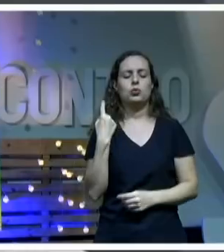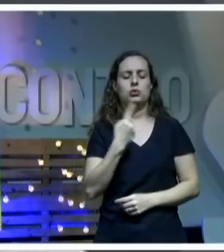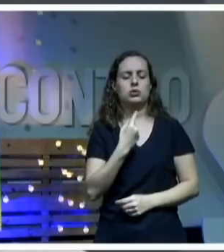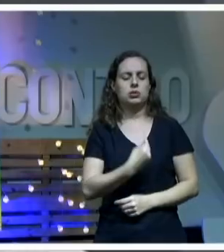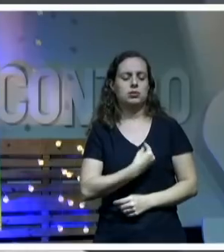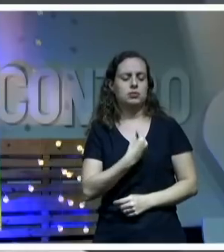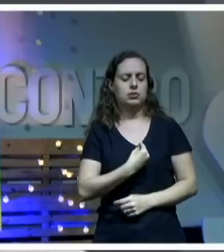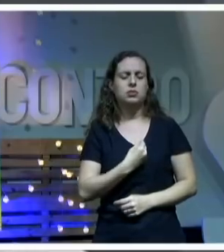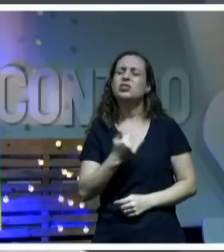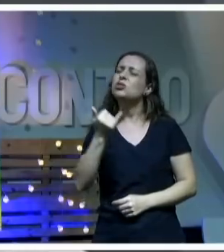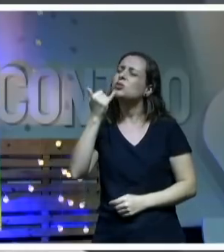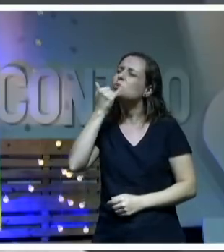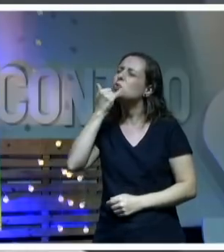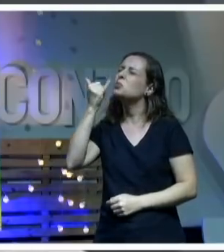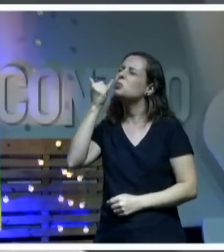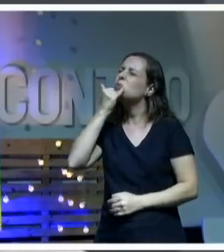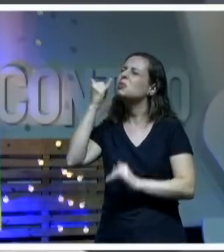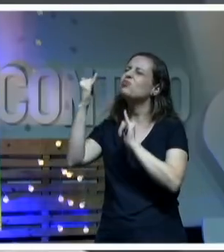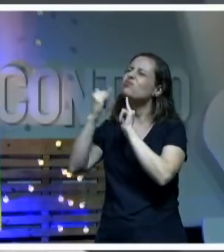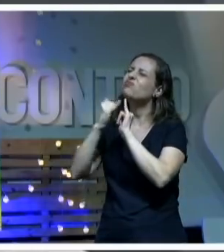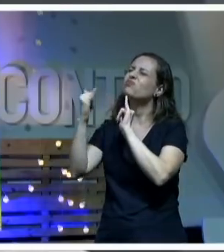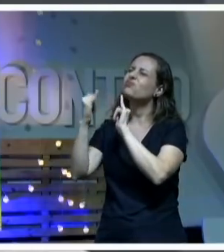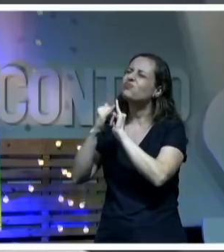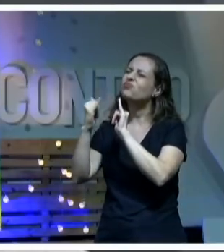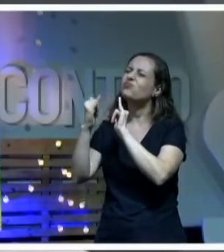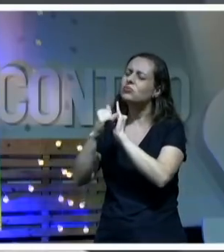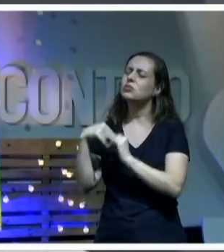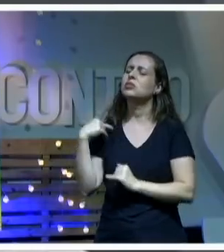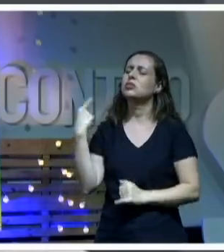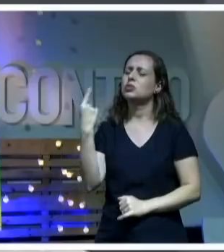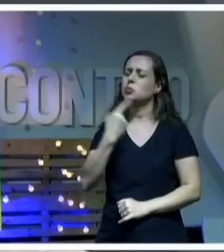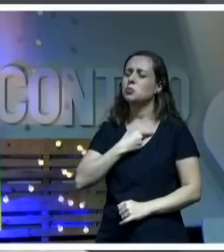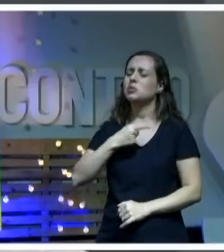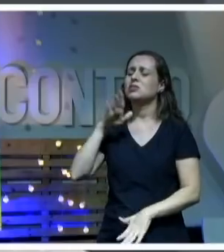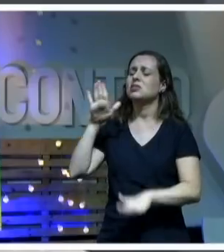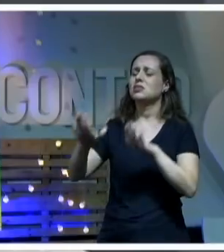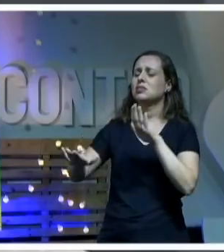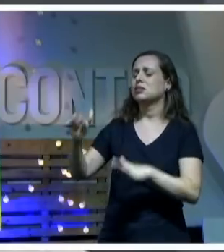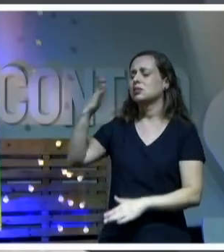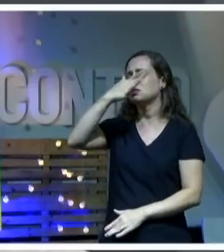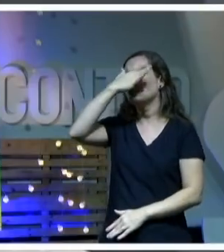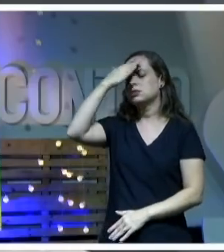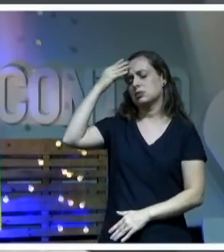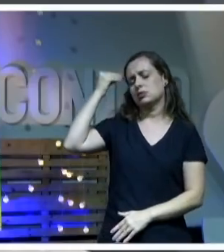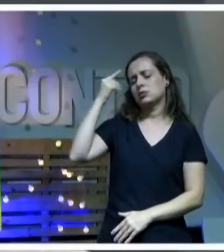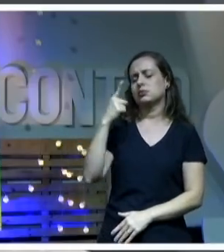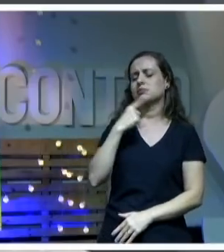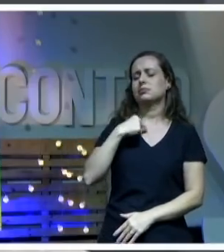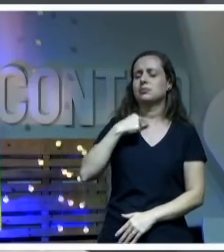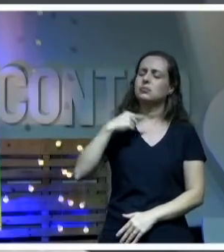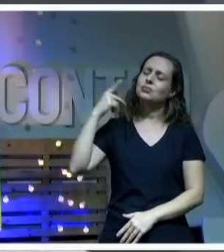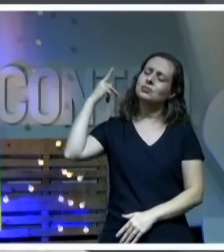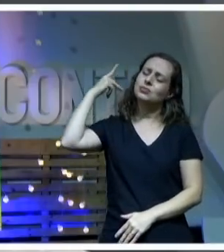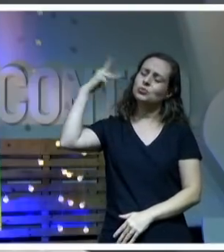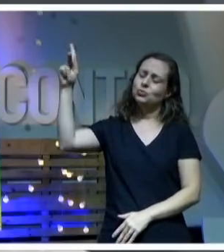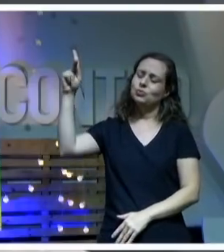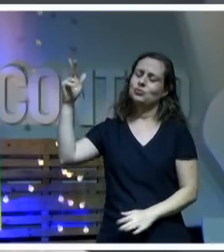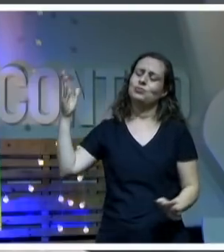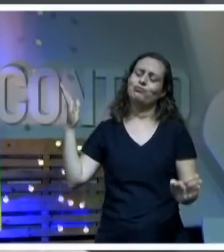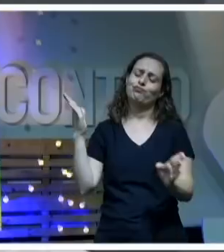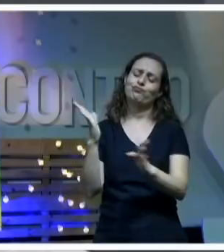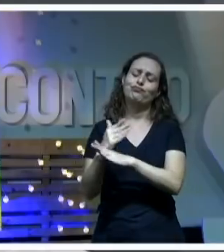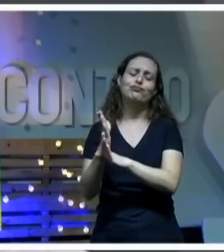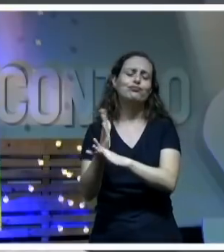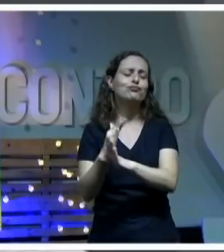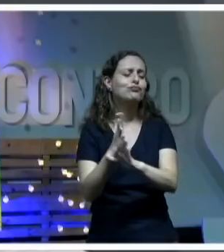donos deus todas as vezes em que nós nos esquecemos e estamos perdidos aos